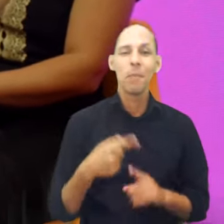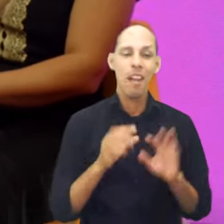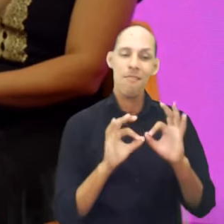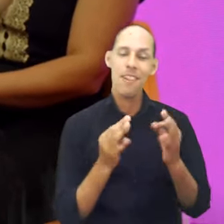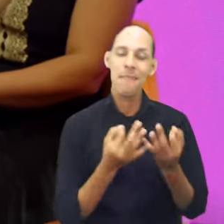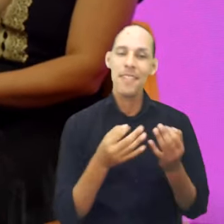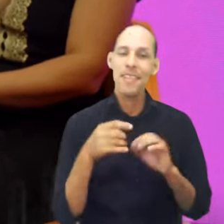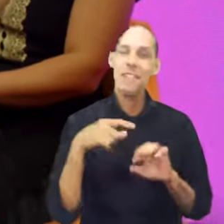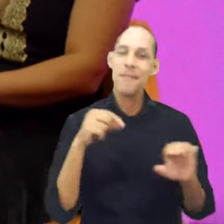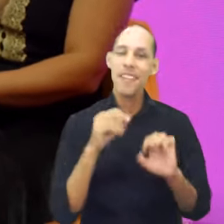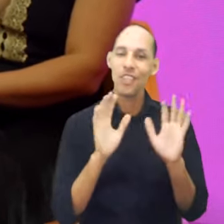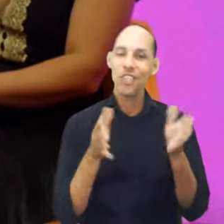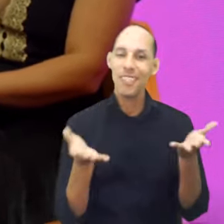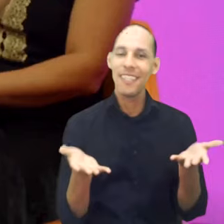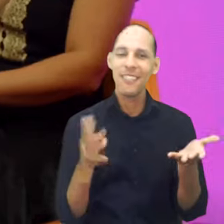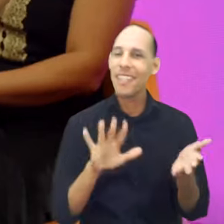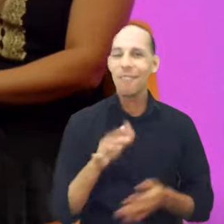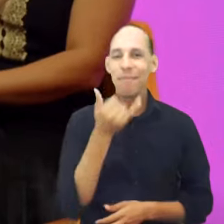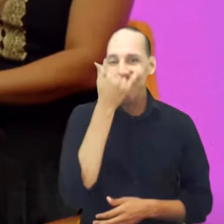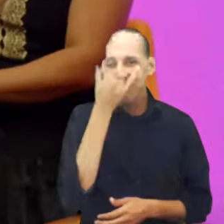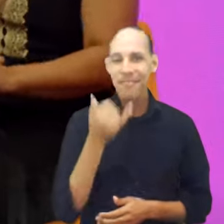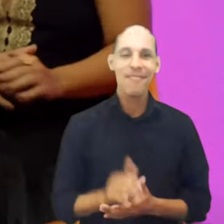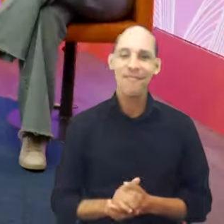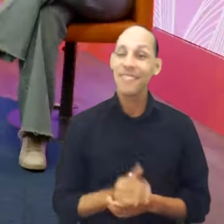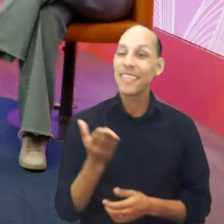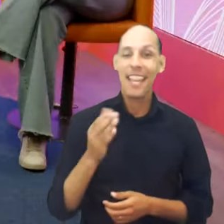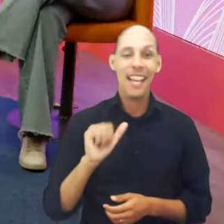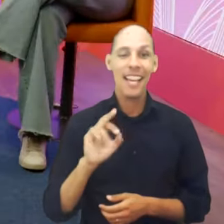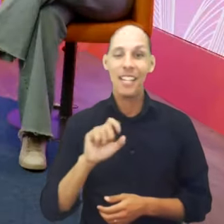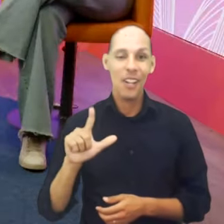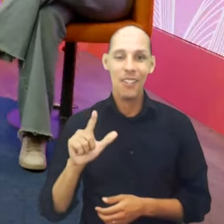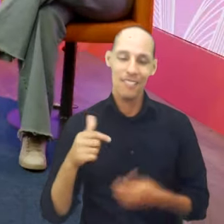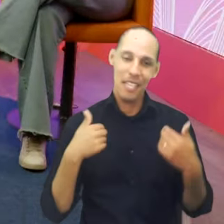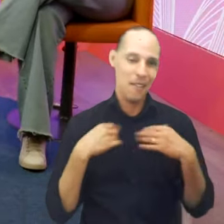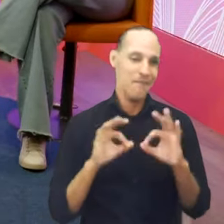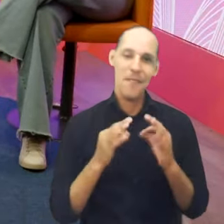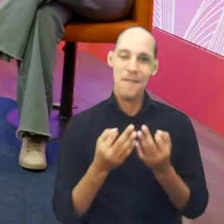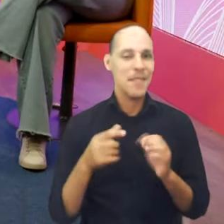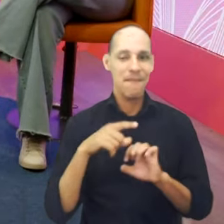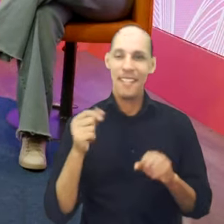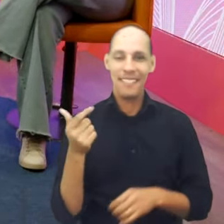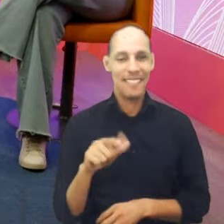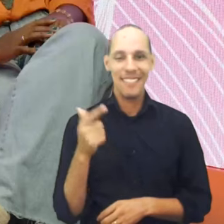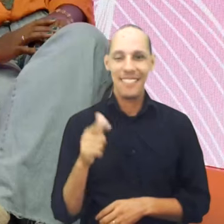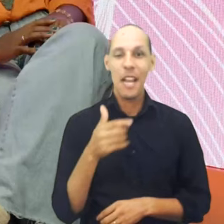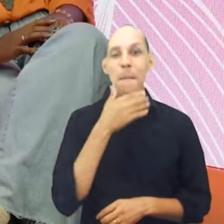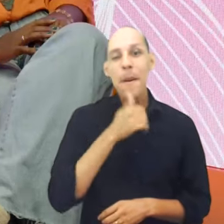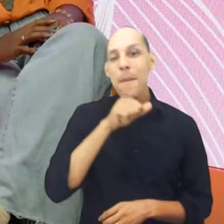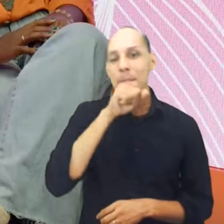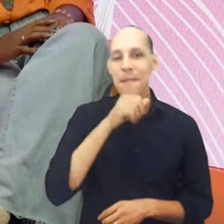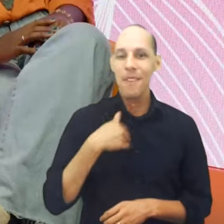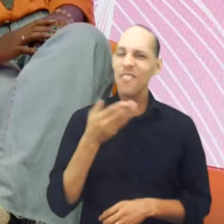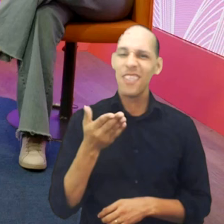família empreendedora. Olha, a gente se equivoca, né? E você, Carol? Bom, eu não tenho uma família empreendedora. Meu pai foi CLT.